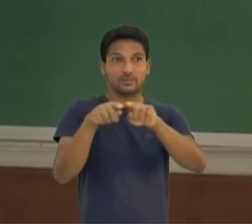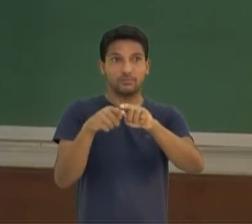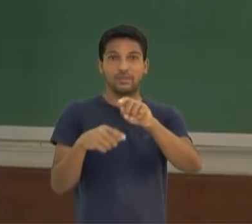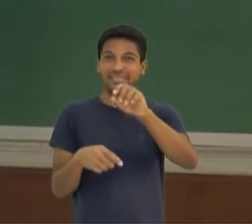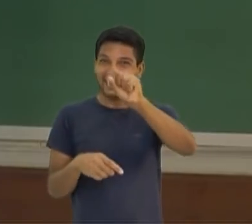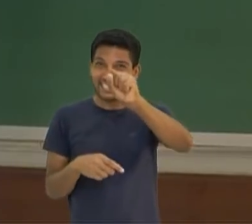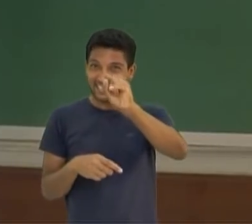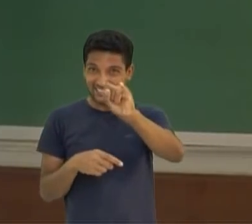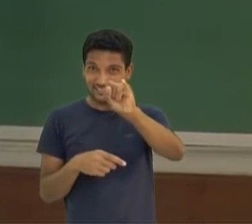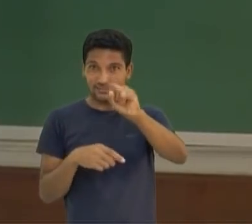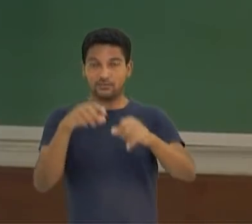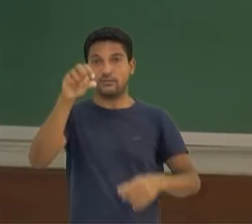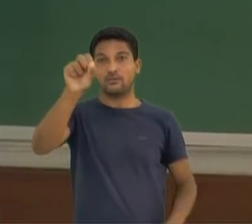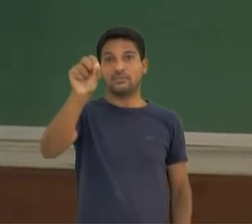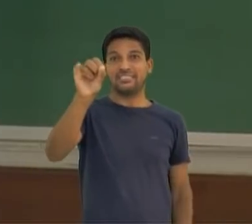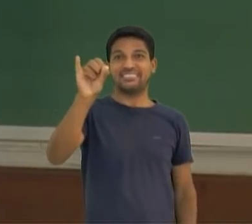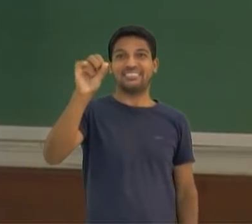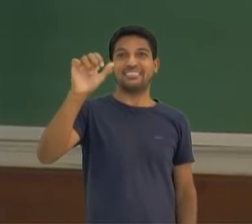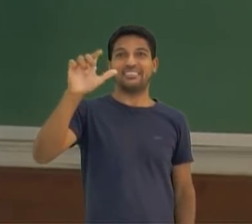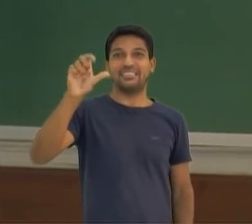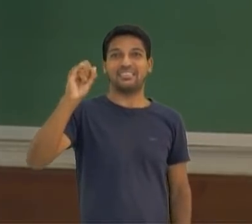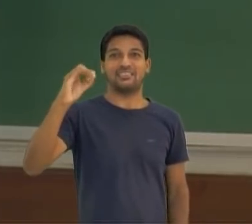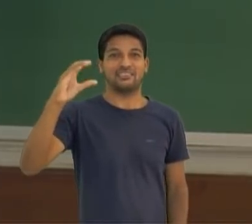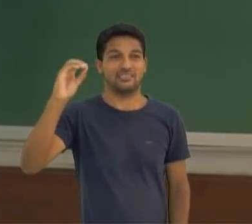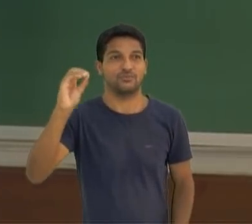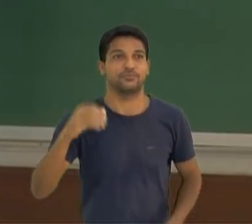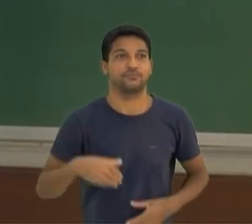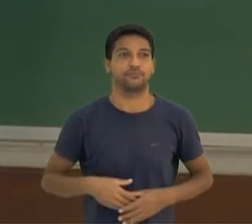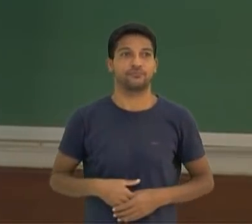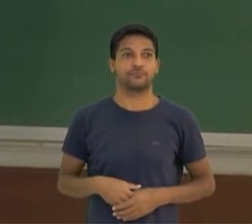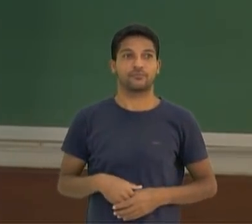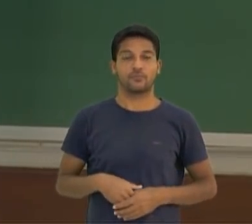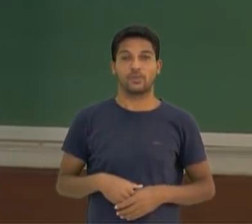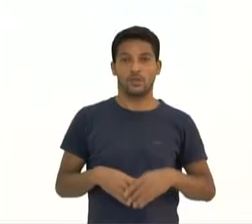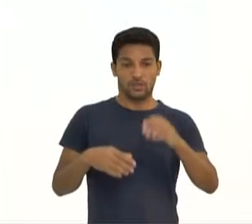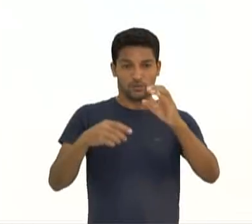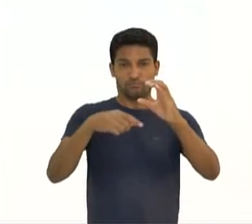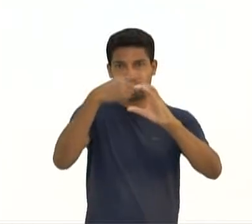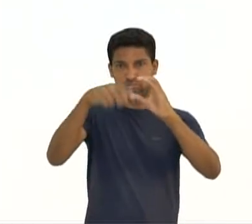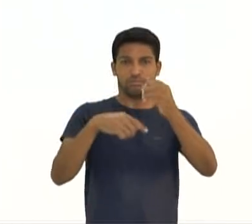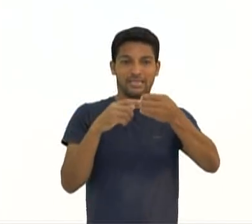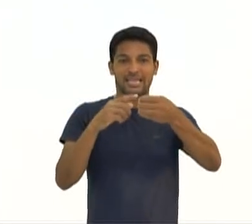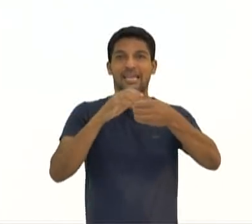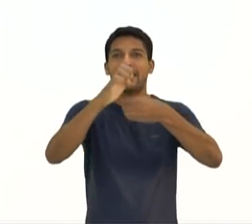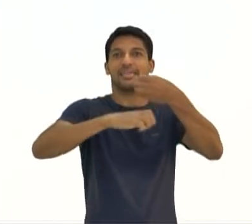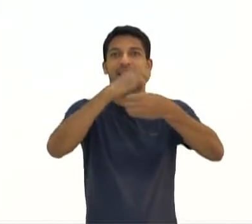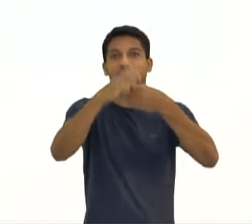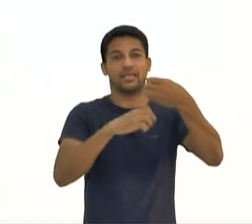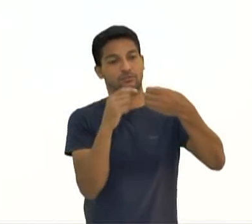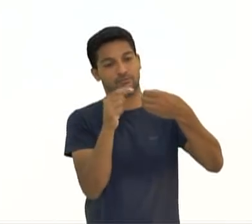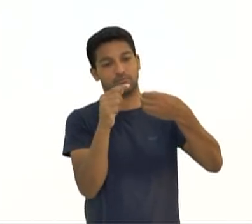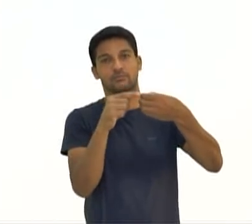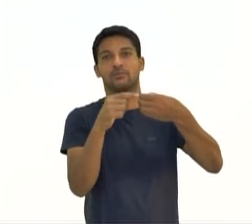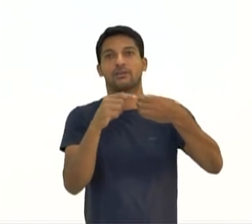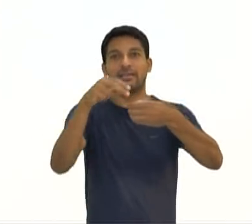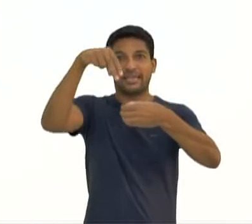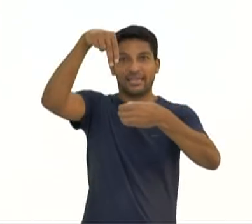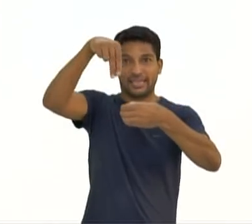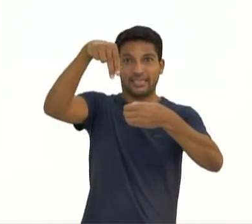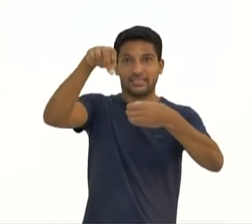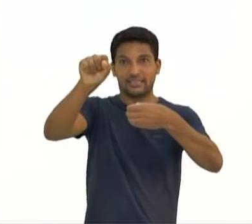elemento artificial, tá? A configuração eletrônica desses elementos é do tipo